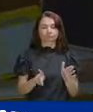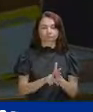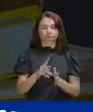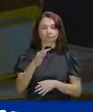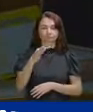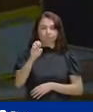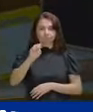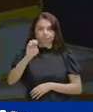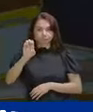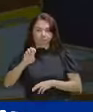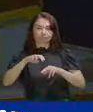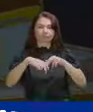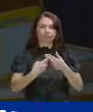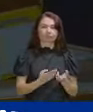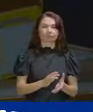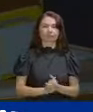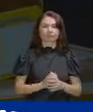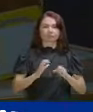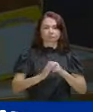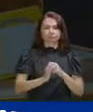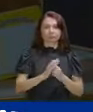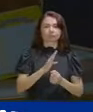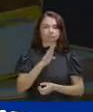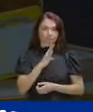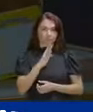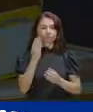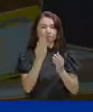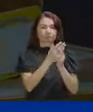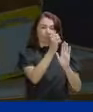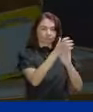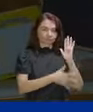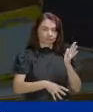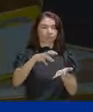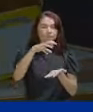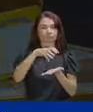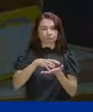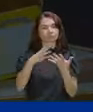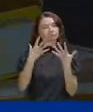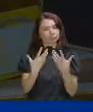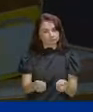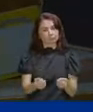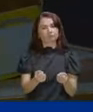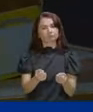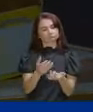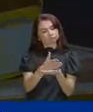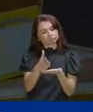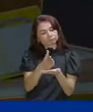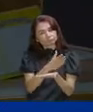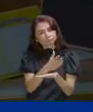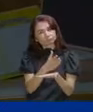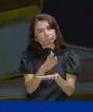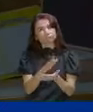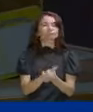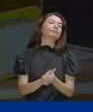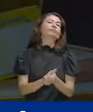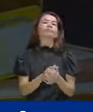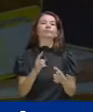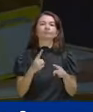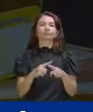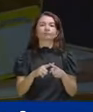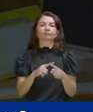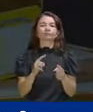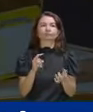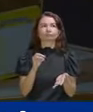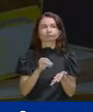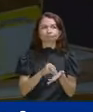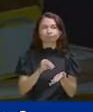nesse sentido. O Tribunal conheceu dos embargos e, no mérito, acolheu-os parcialmente para suprir a omissão sem